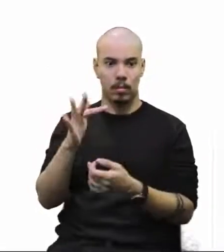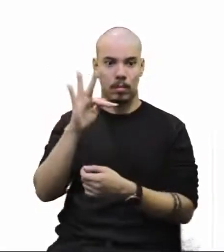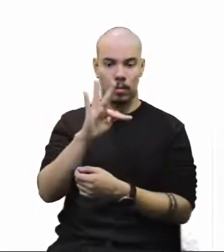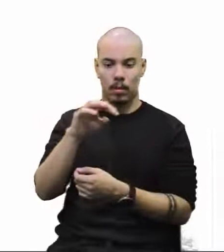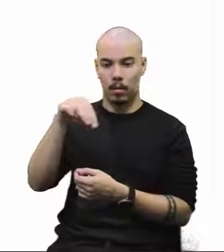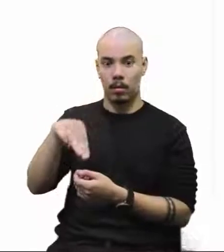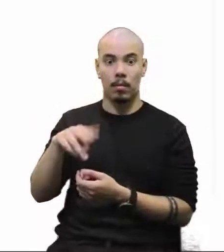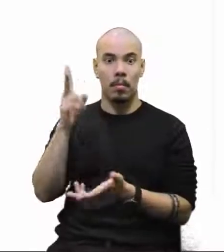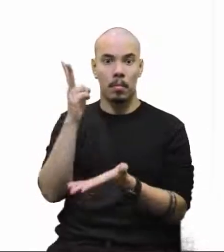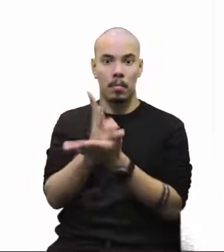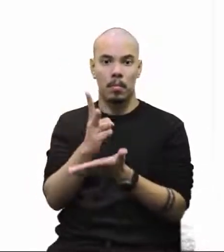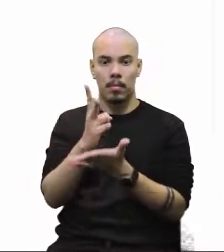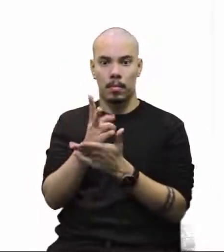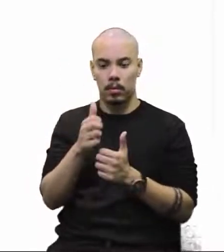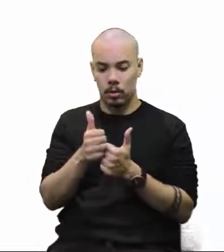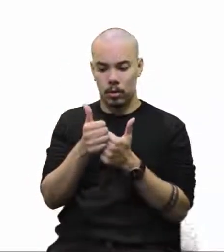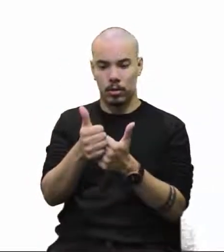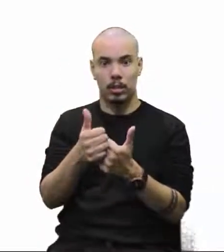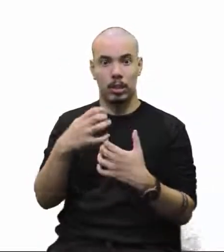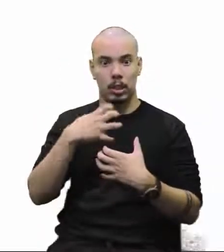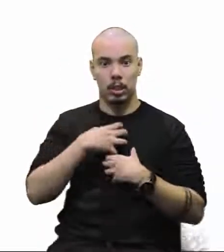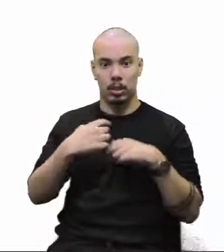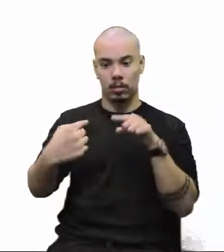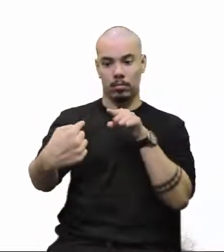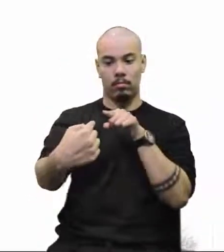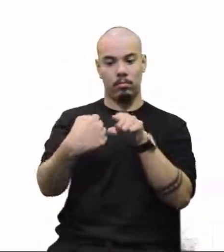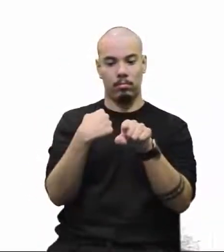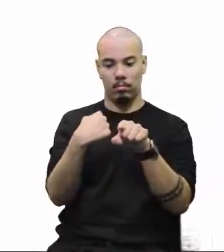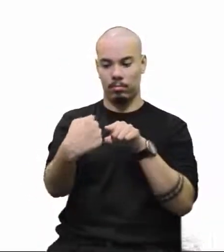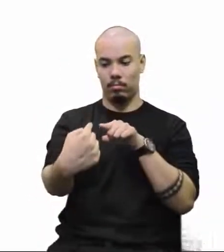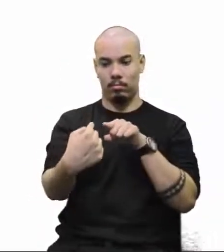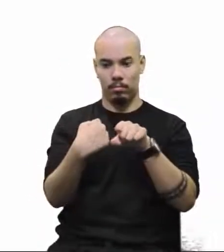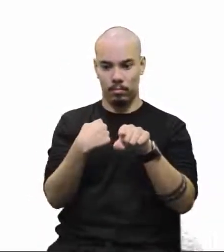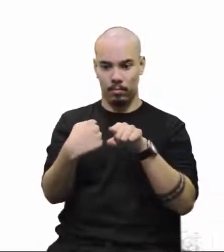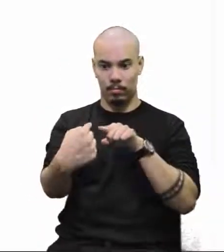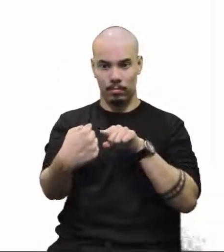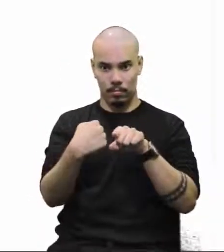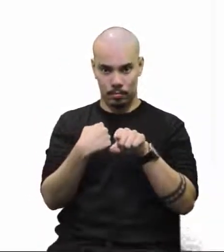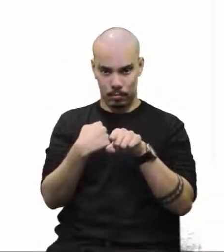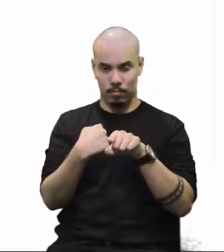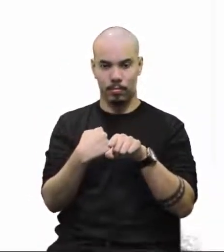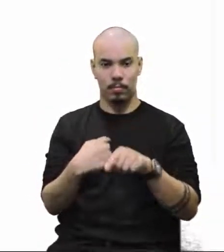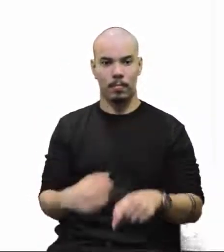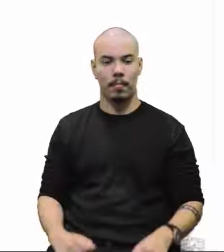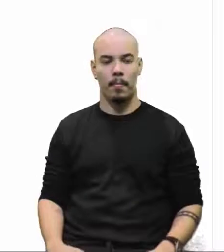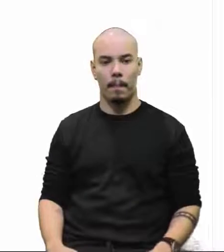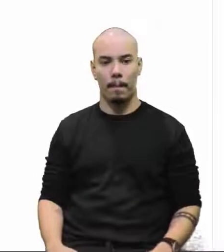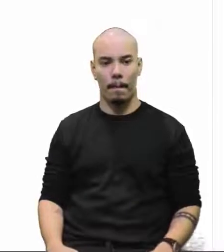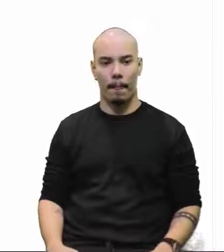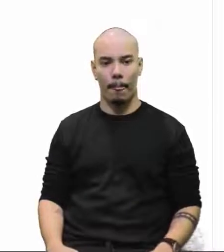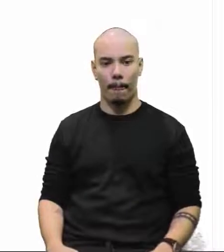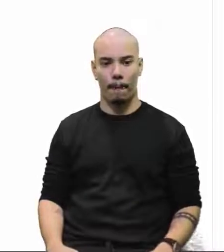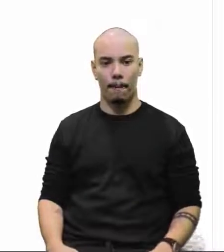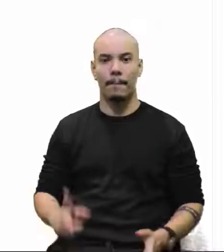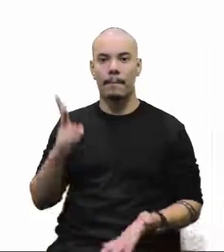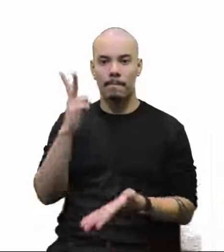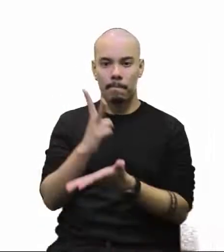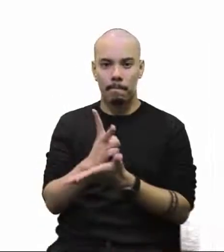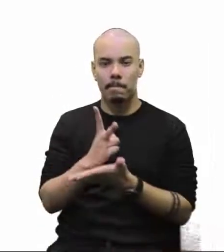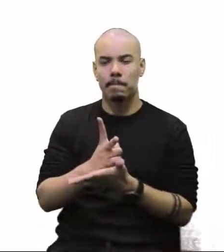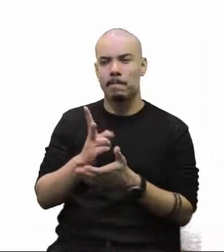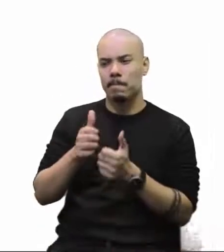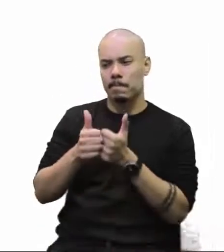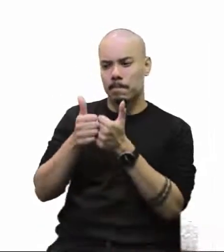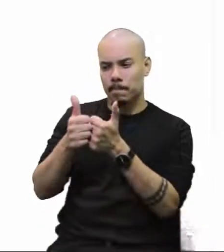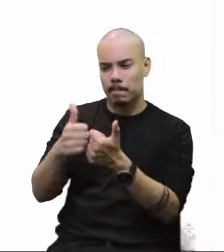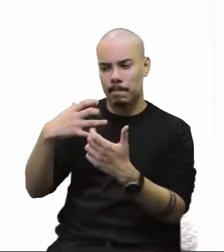mesma direção, mas sentido contrário, né? Direção vertical. Ação e reação, né? Isso. Aí toda aquela fala, mesma direção,